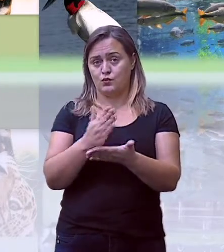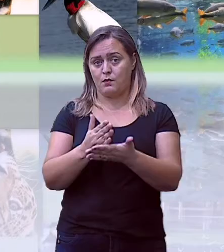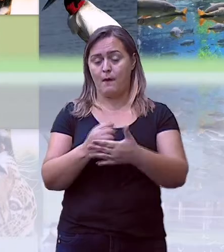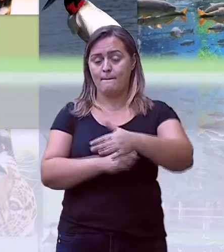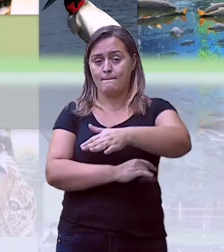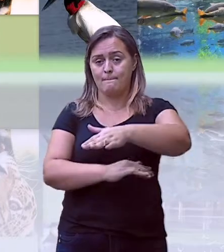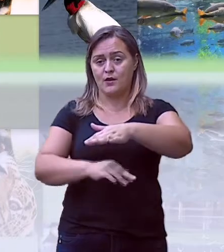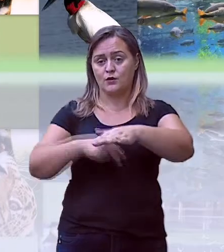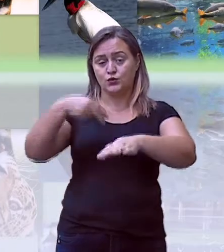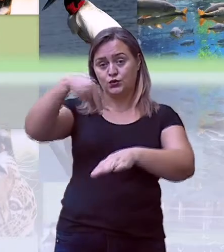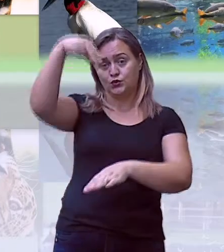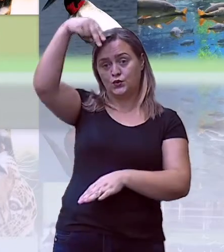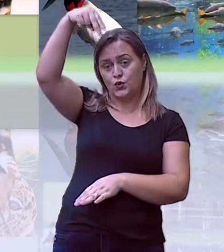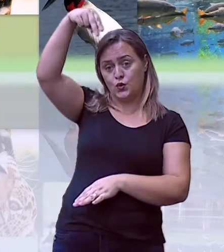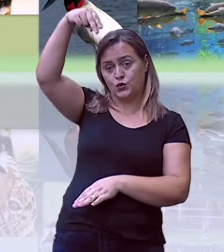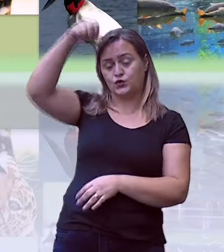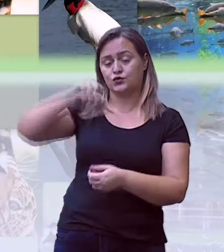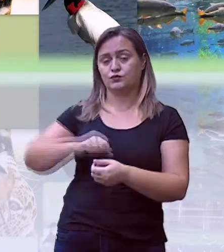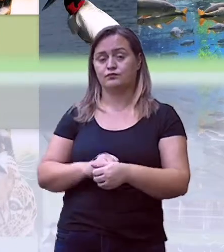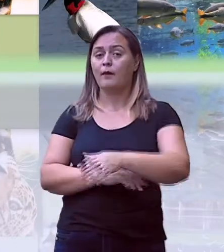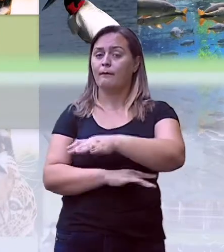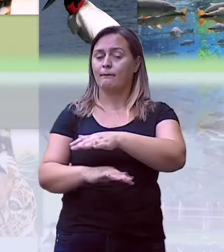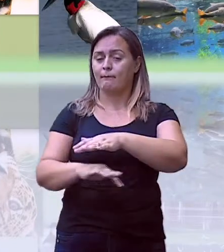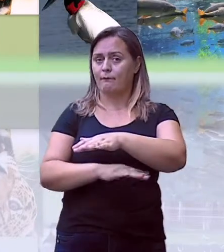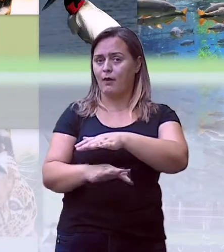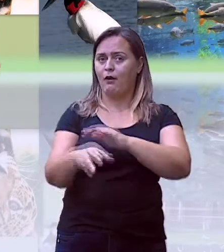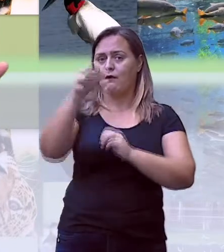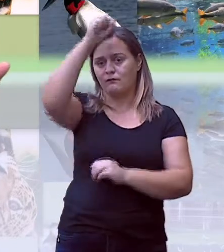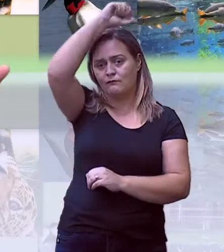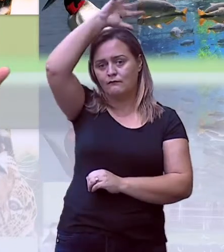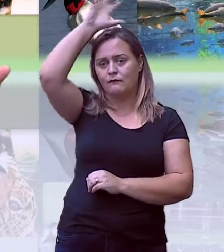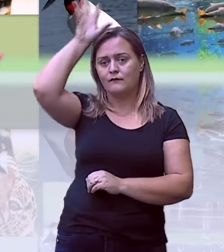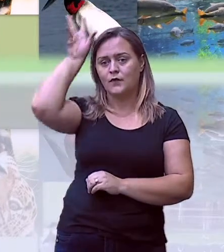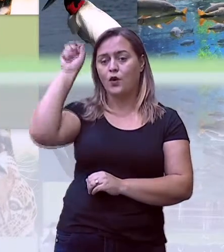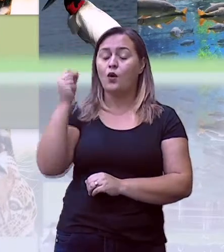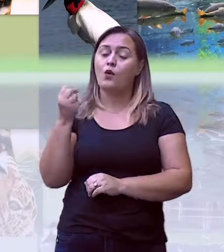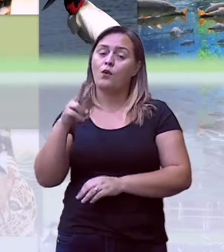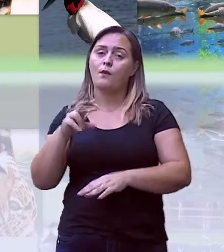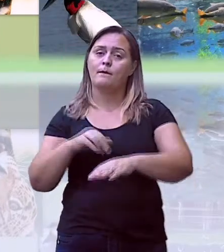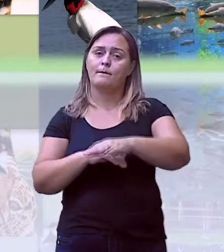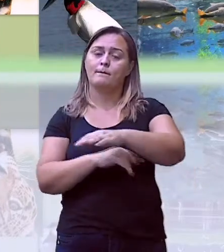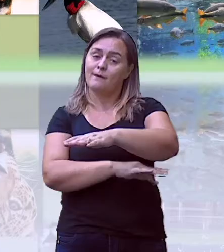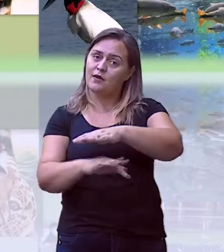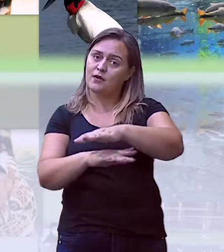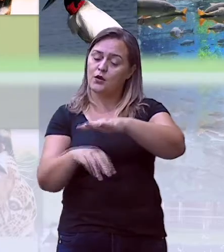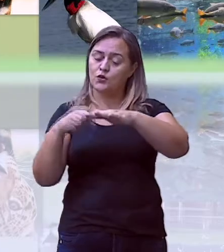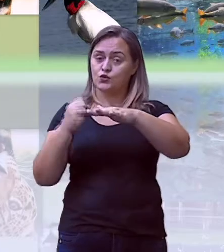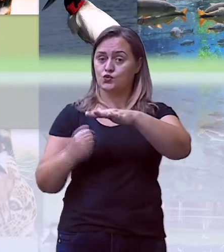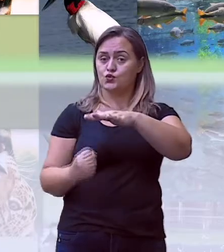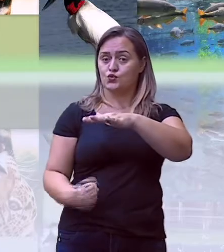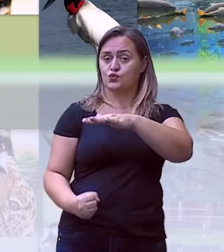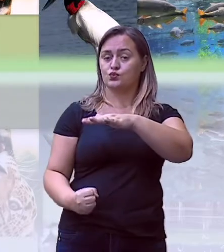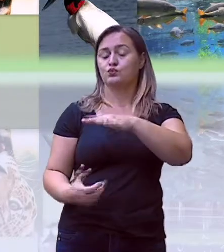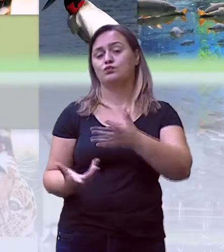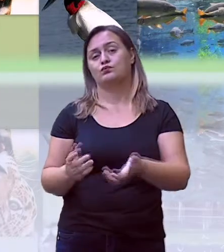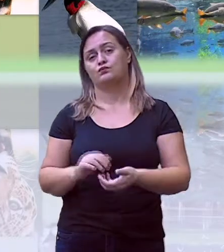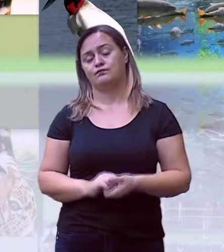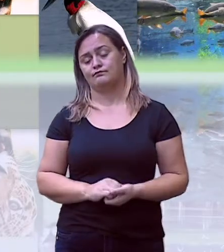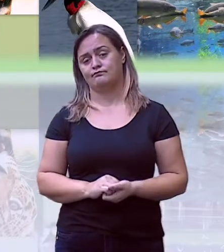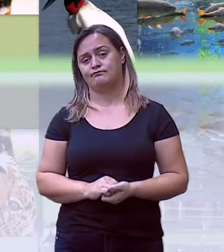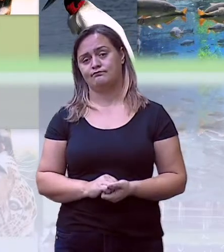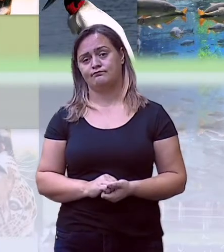Pantanal Norte, ou Pantanal Amazônico, Pantanal Sul, ou Pantanal Maior. Esse bioma